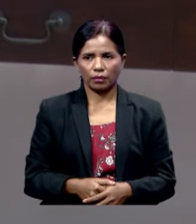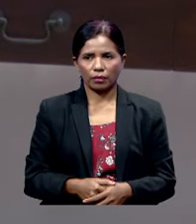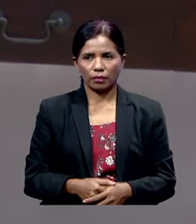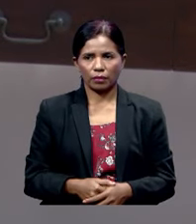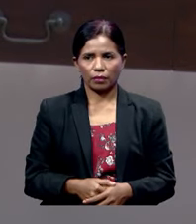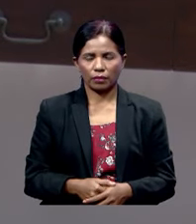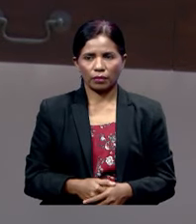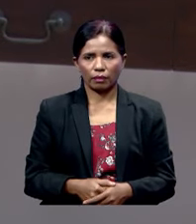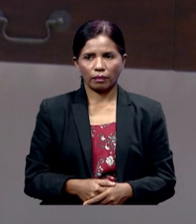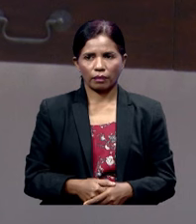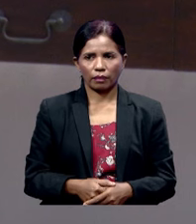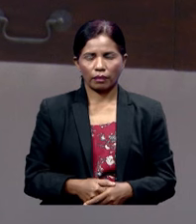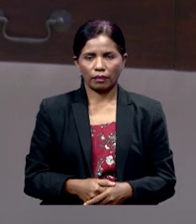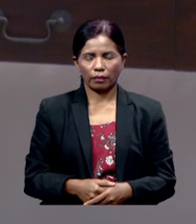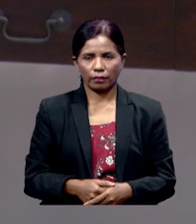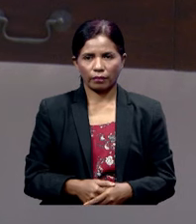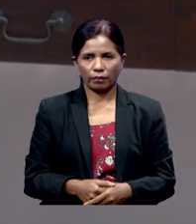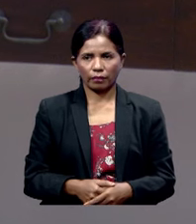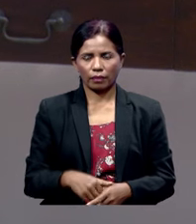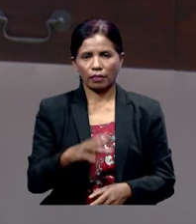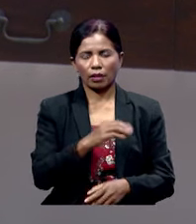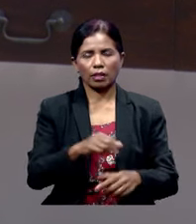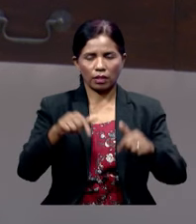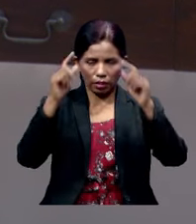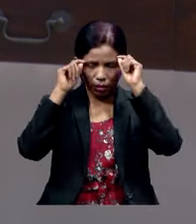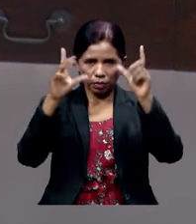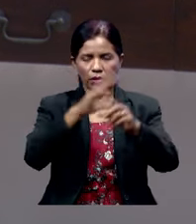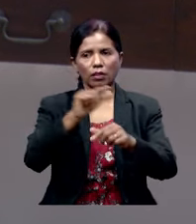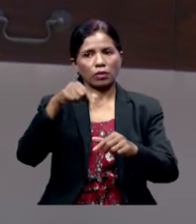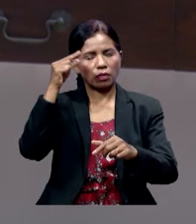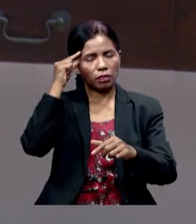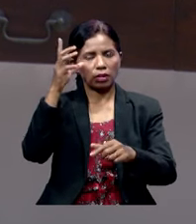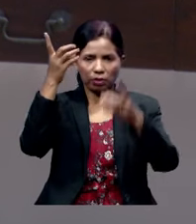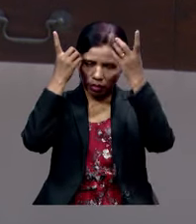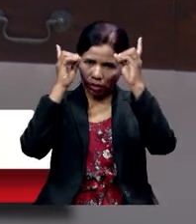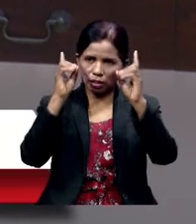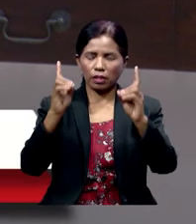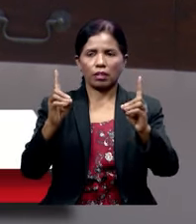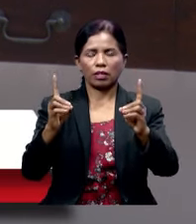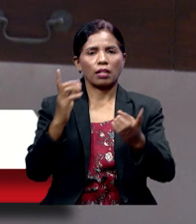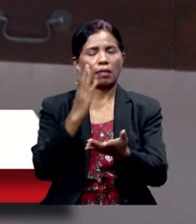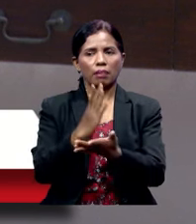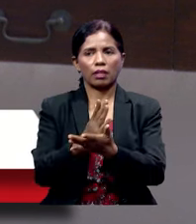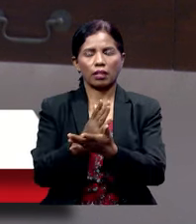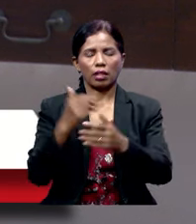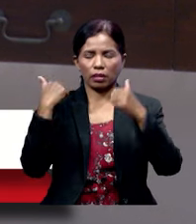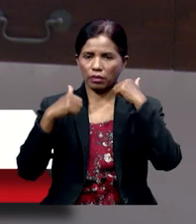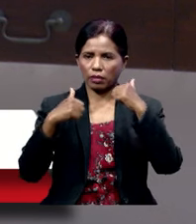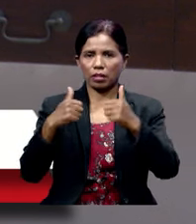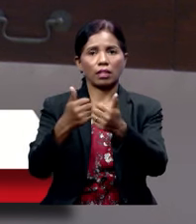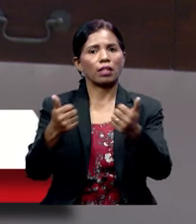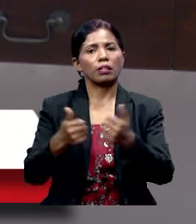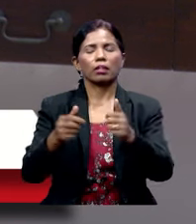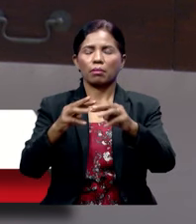devido a aos confrontos registados no território nacional o governo decidiu suspender as atividades artes